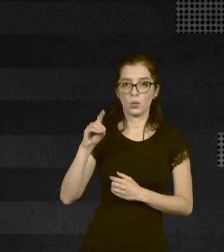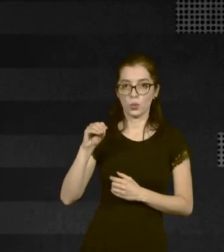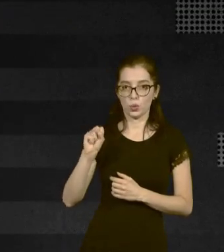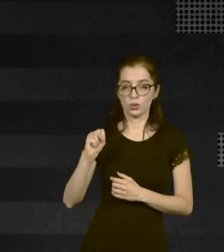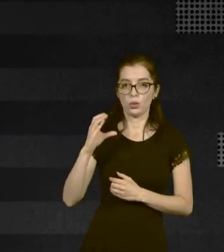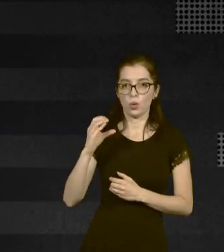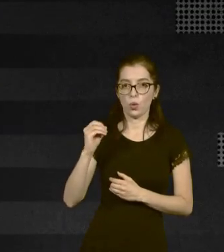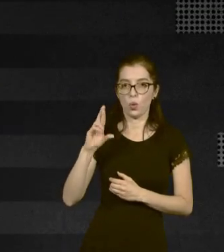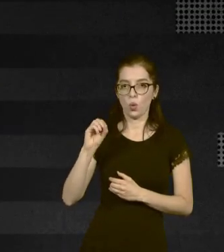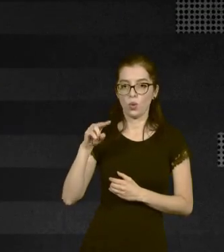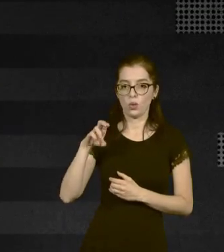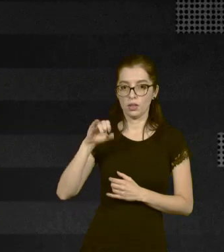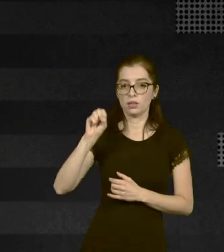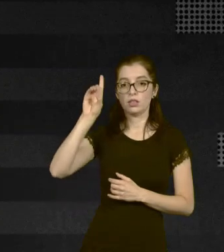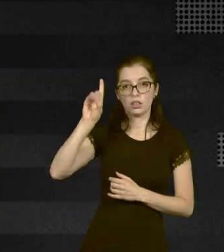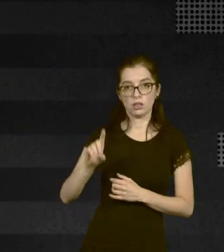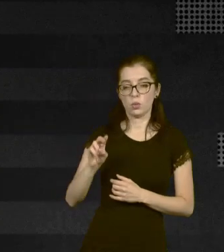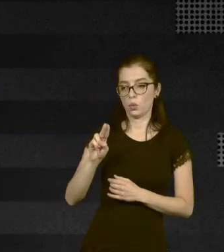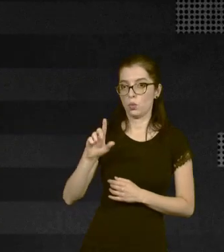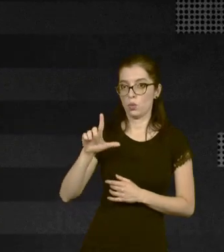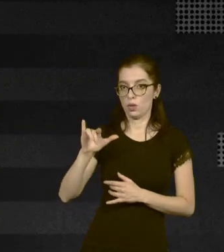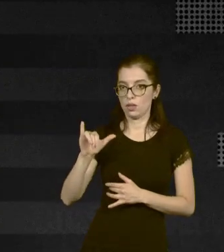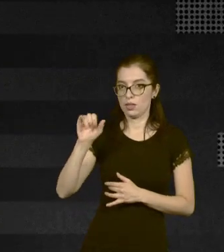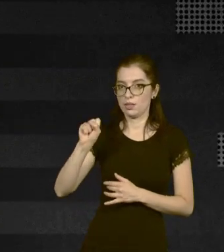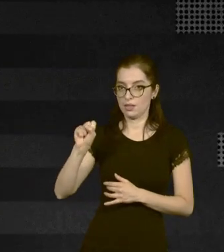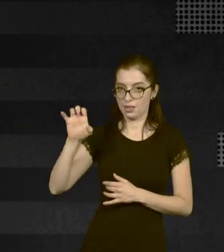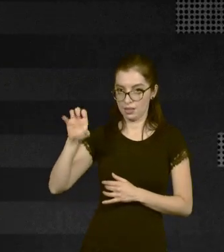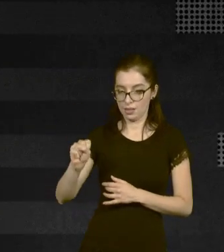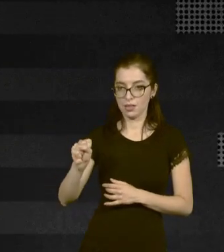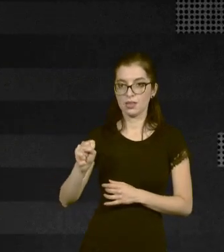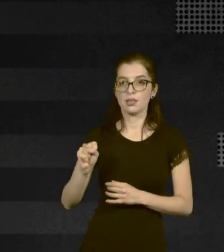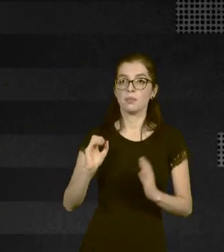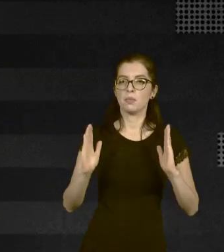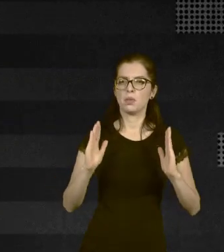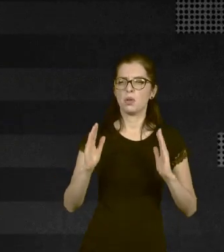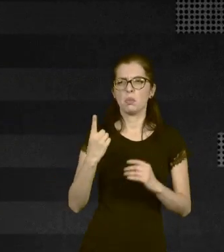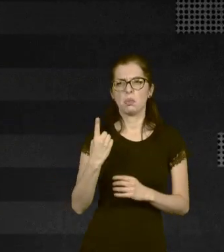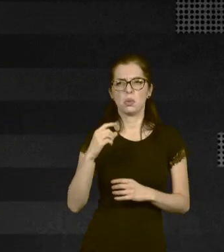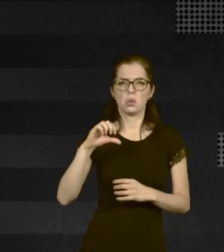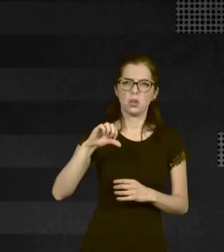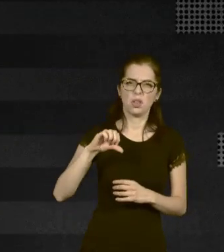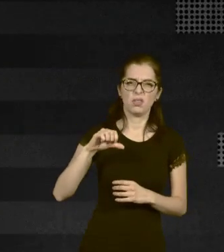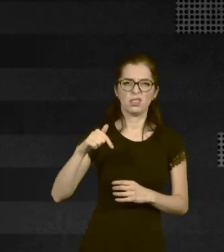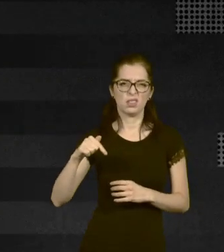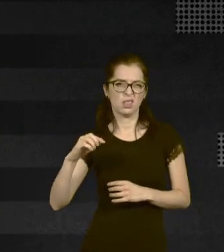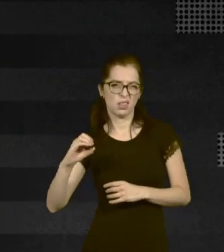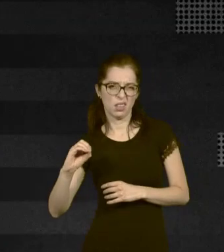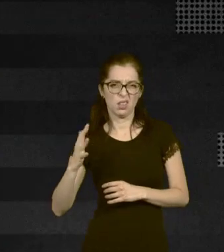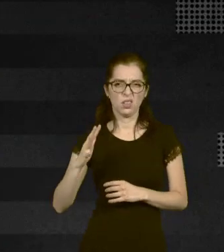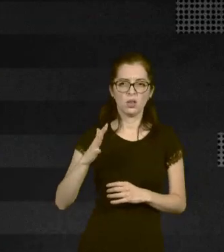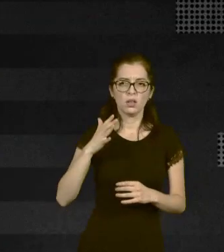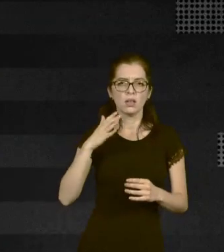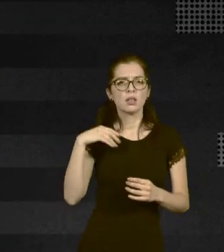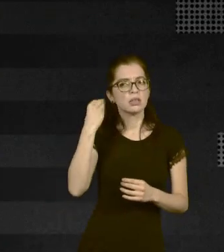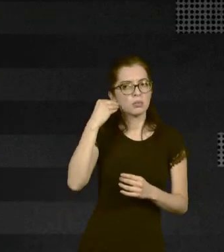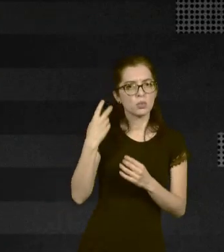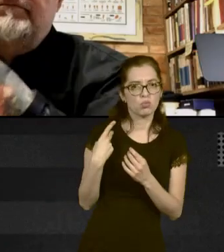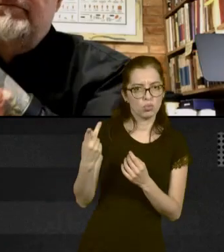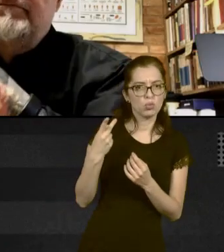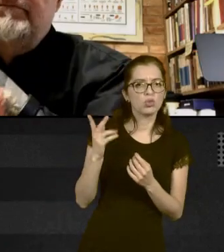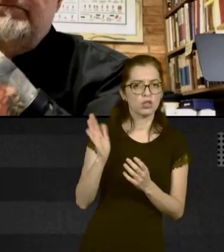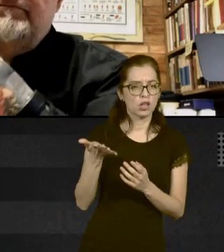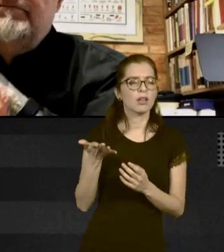sobre você, vamos ver? Bom, fui convidada para dar um depoimento aqui sobre o Coronel dos Coronéis, Delmiro